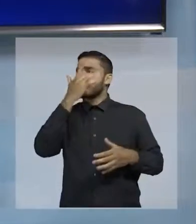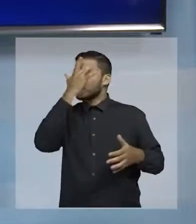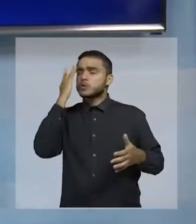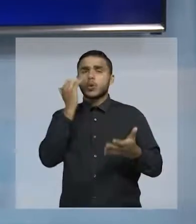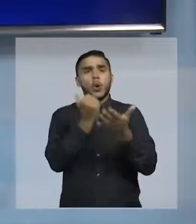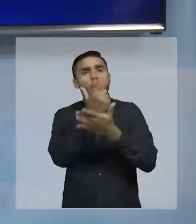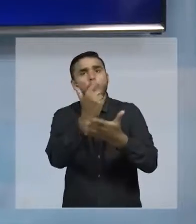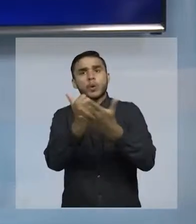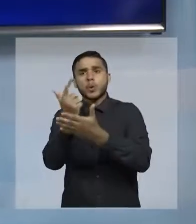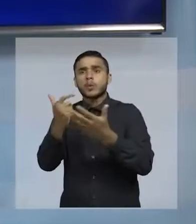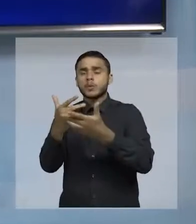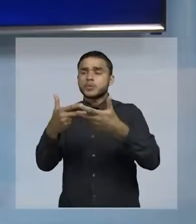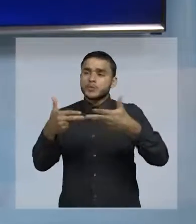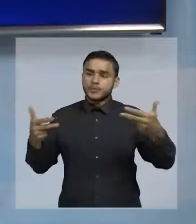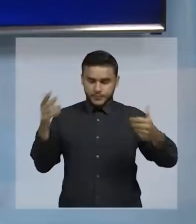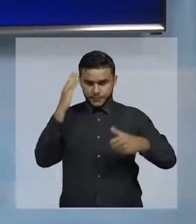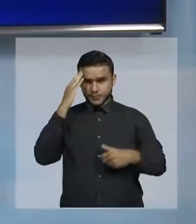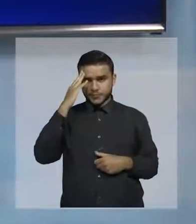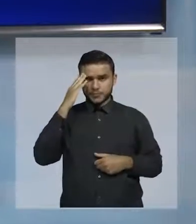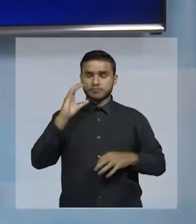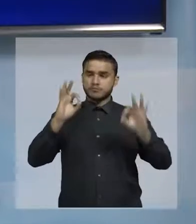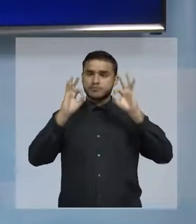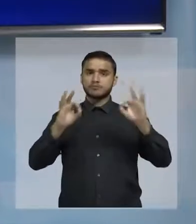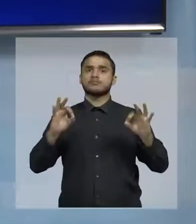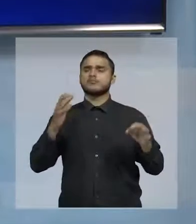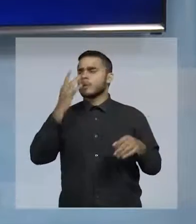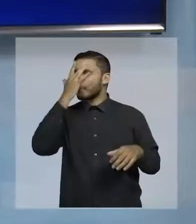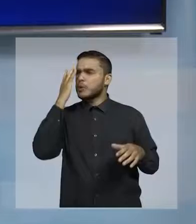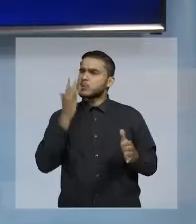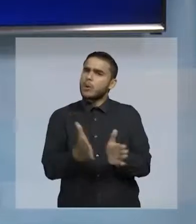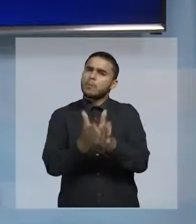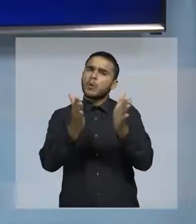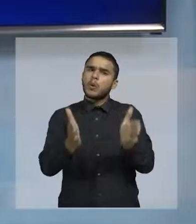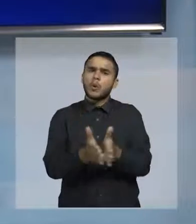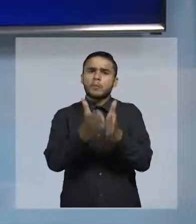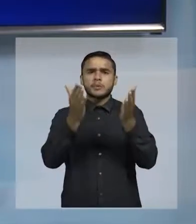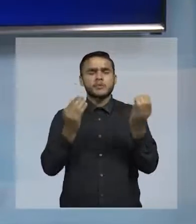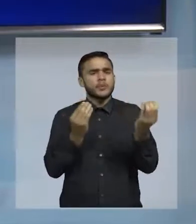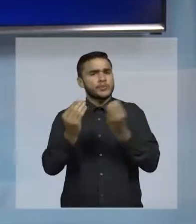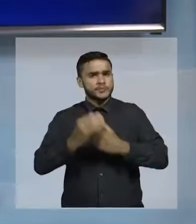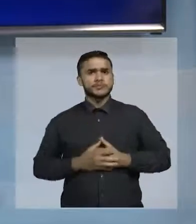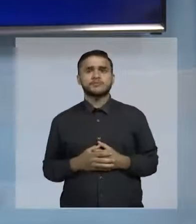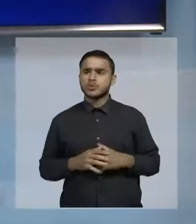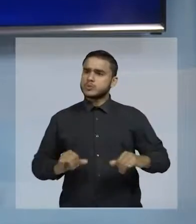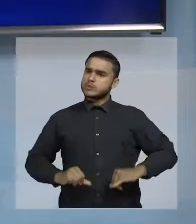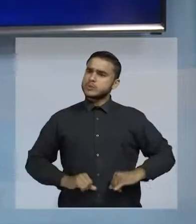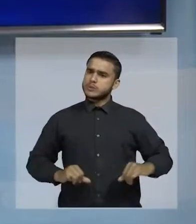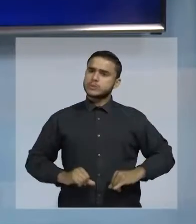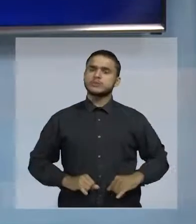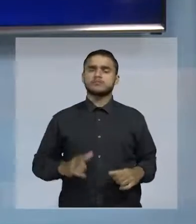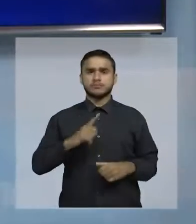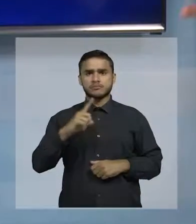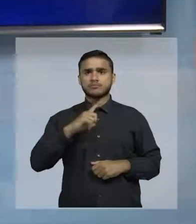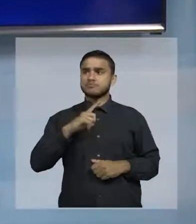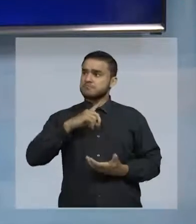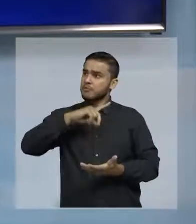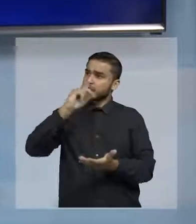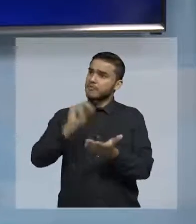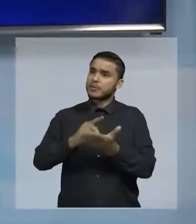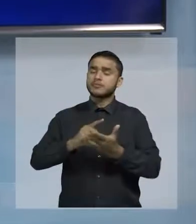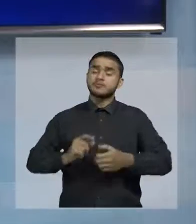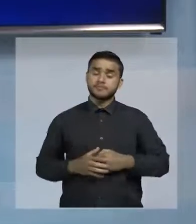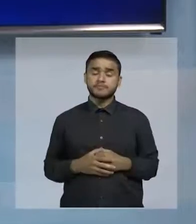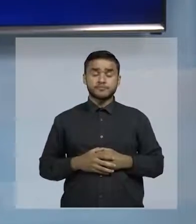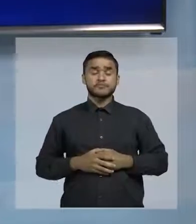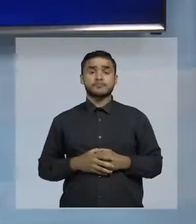de acesso a bens, tá, que hoje o setor mais pobre da população brasileira sofre em razão dessa